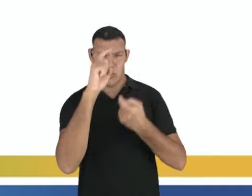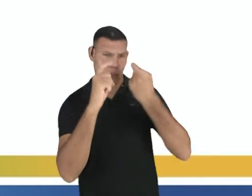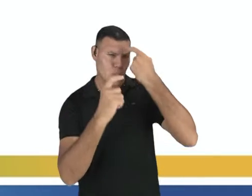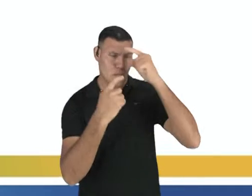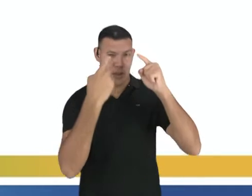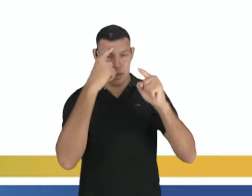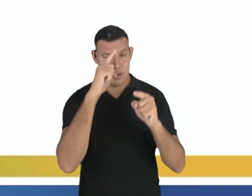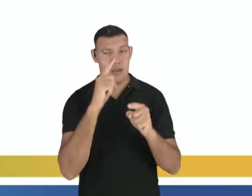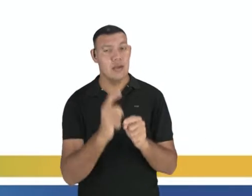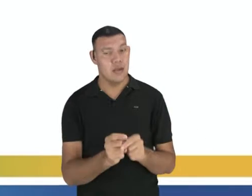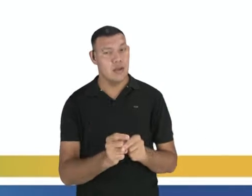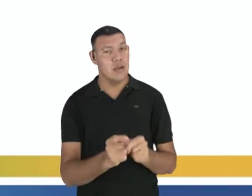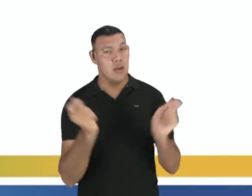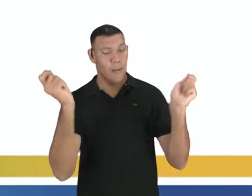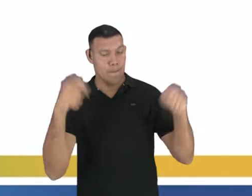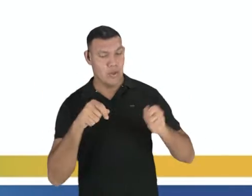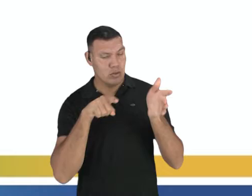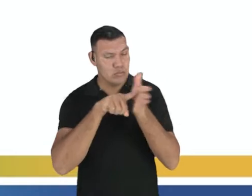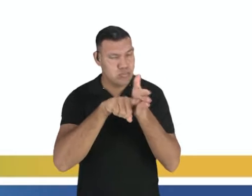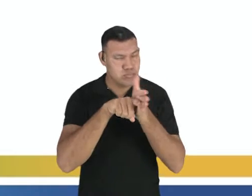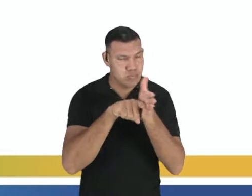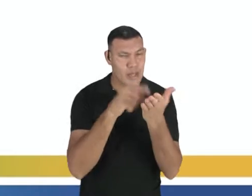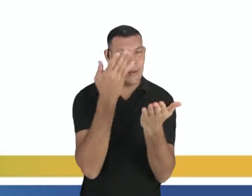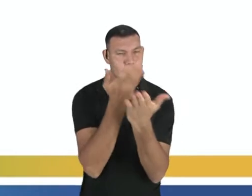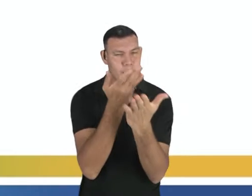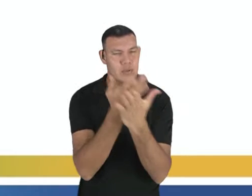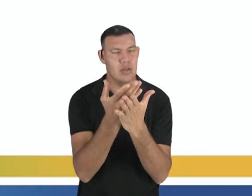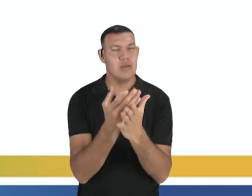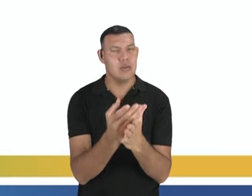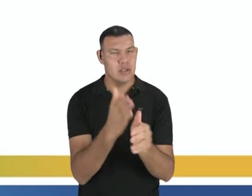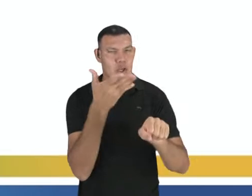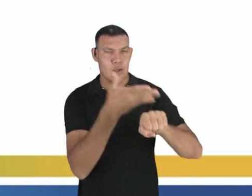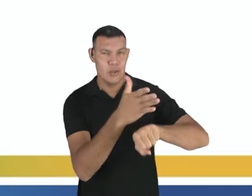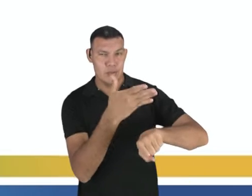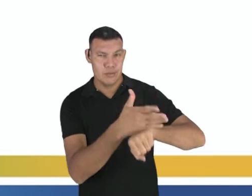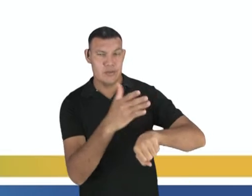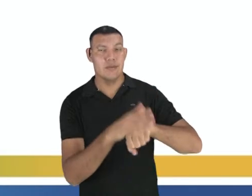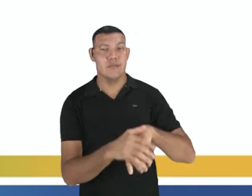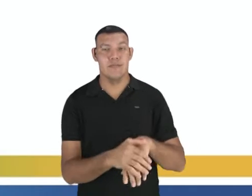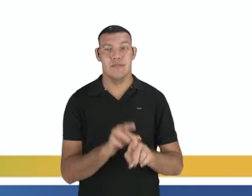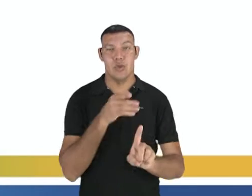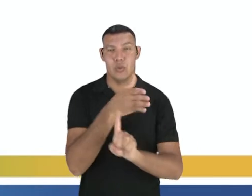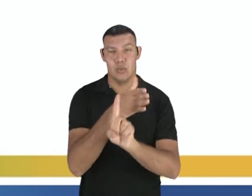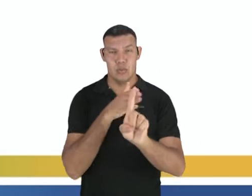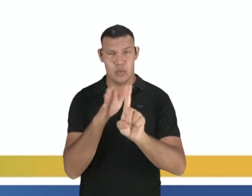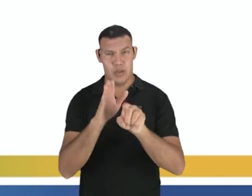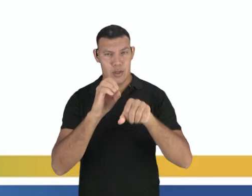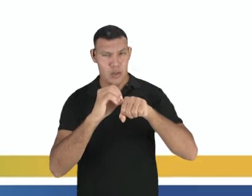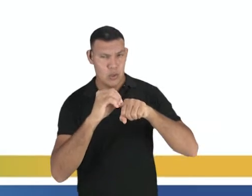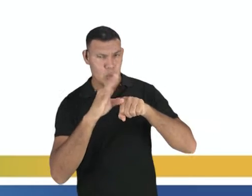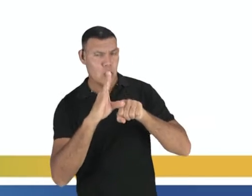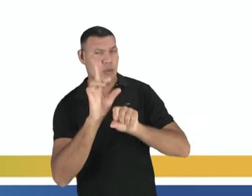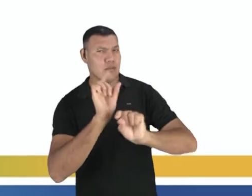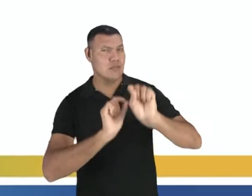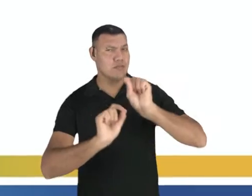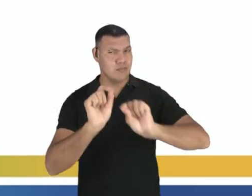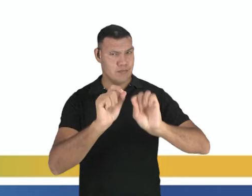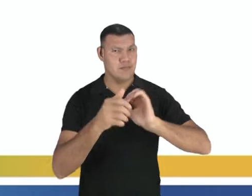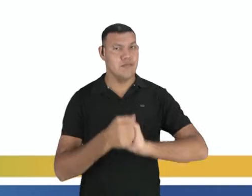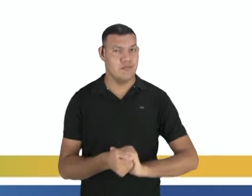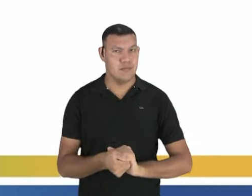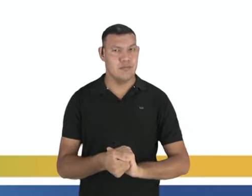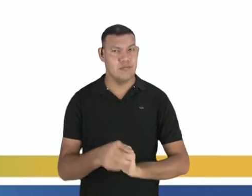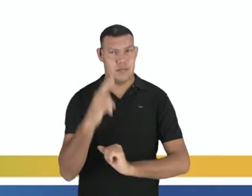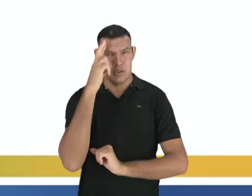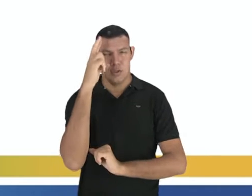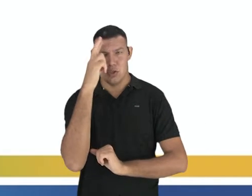de pesquisas feitas por cientistas treinados. Essa modalidade de conhecimento, ela vem, pelo menos